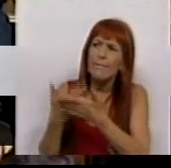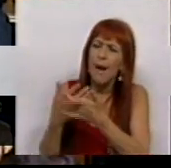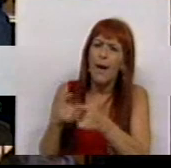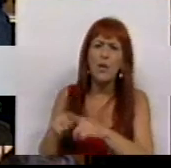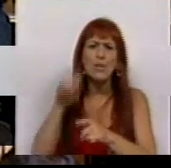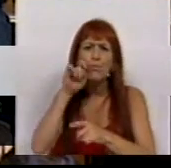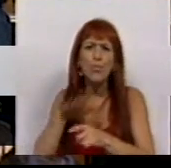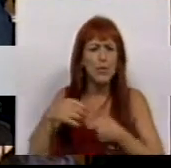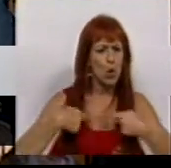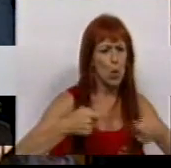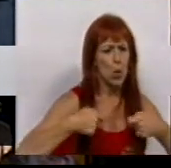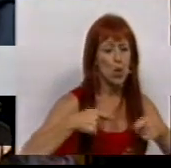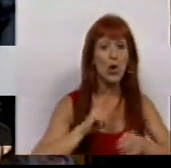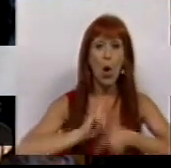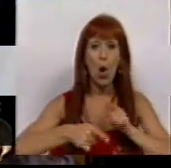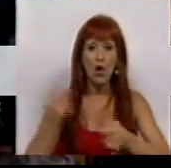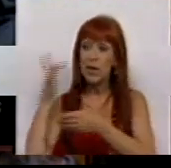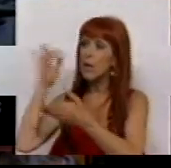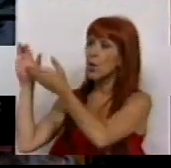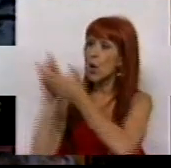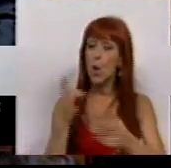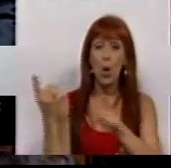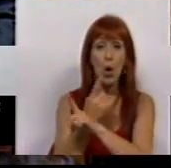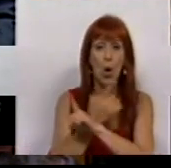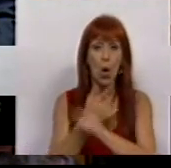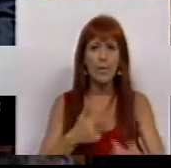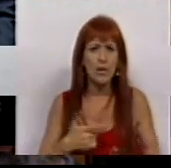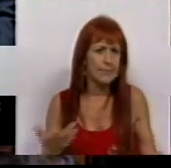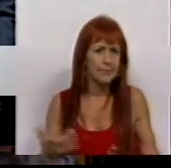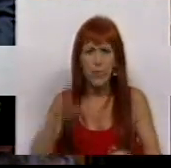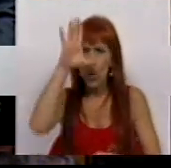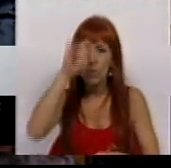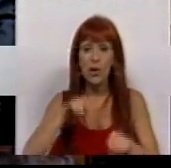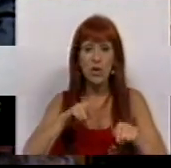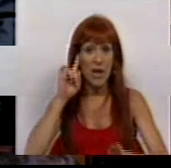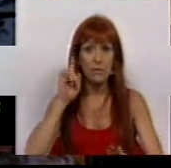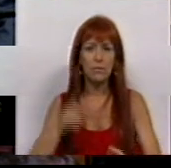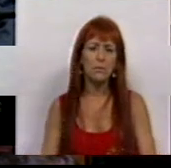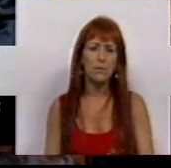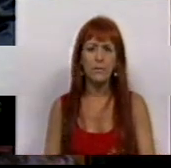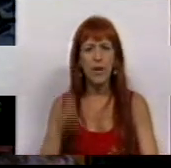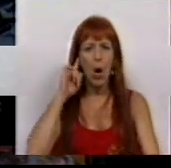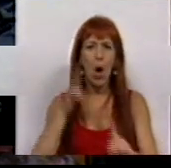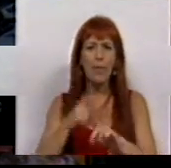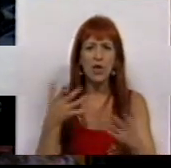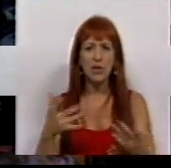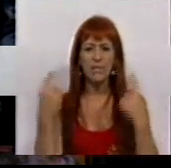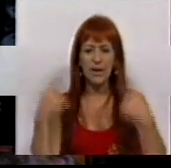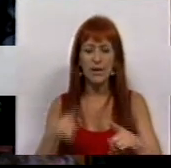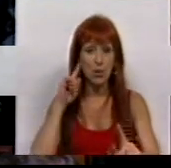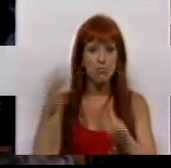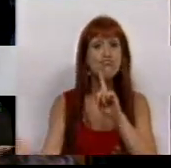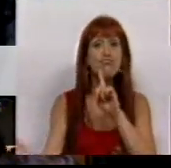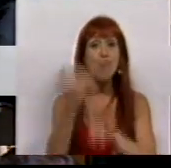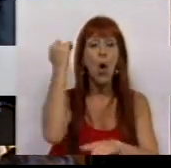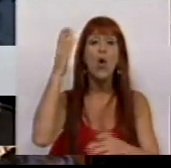para cobrir os custos daquilo que importa. Para o Governo e para que este objetivo seja